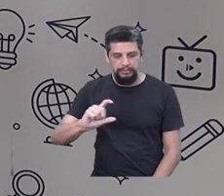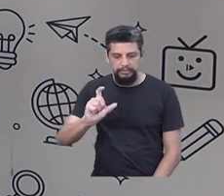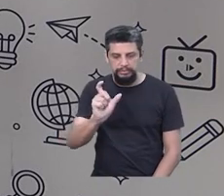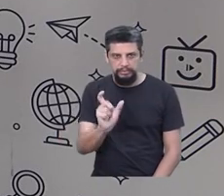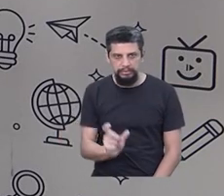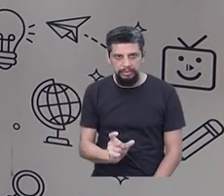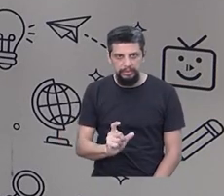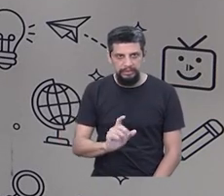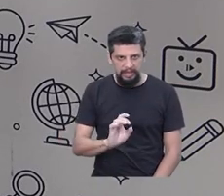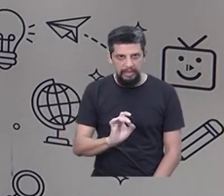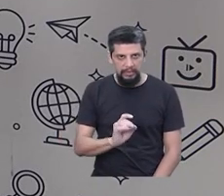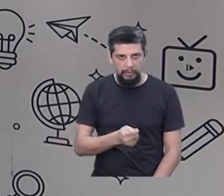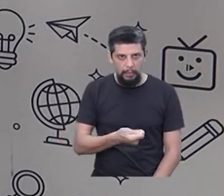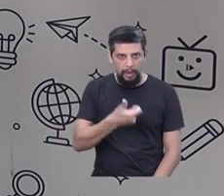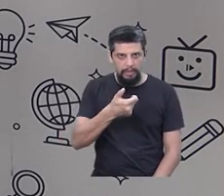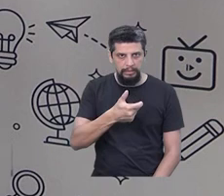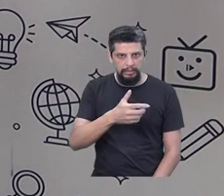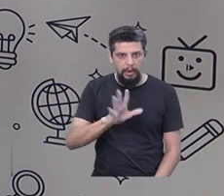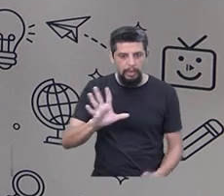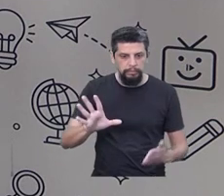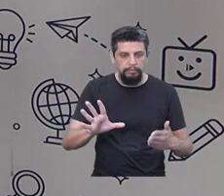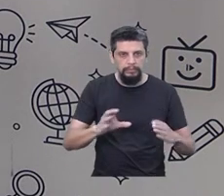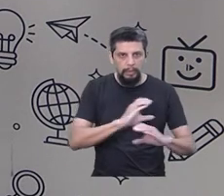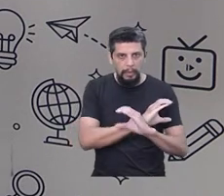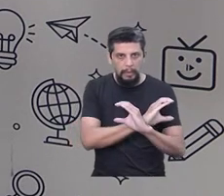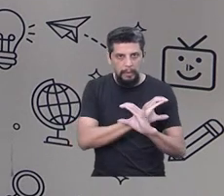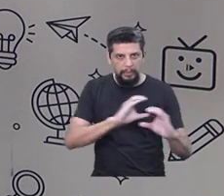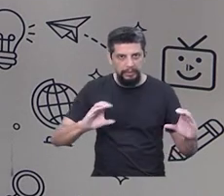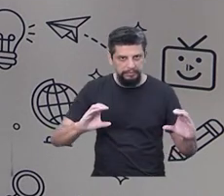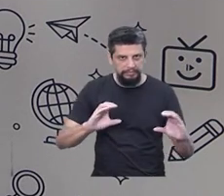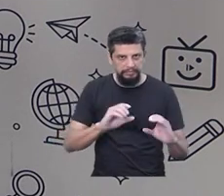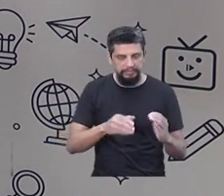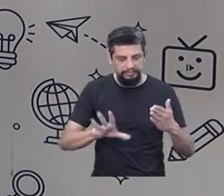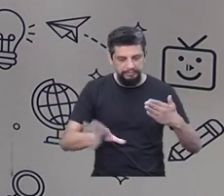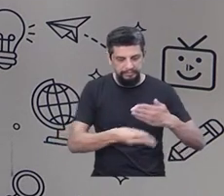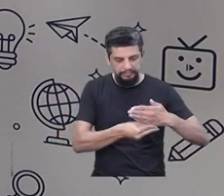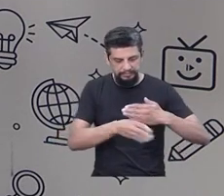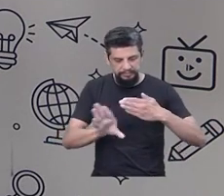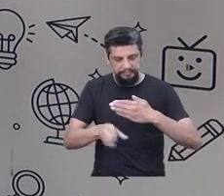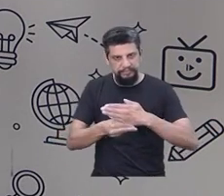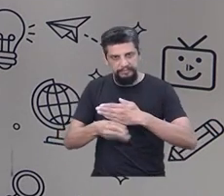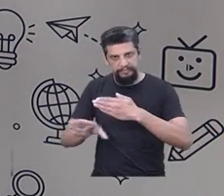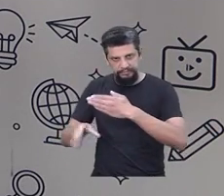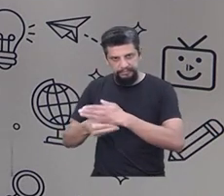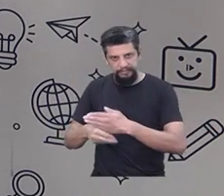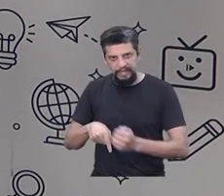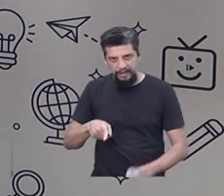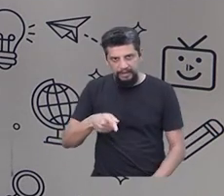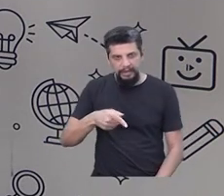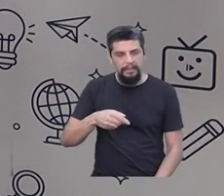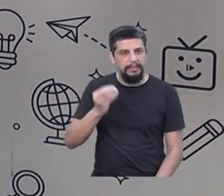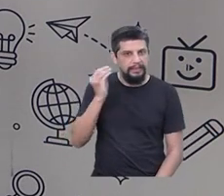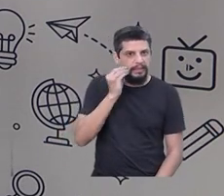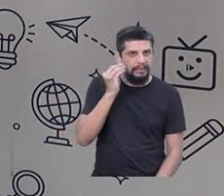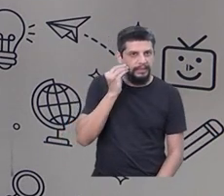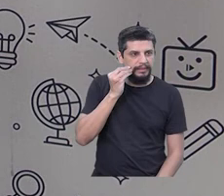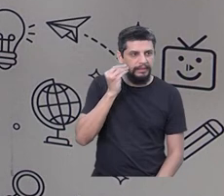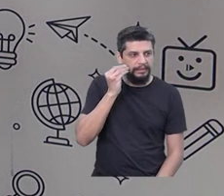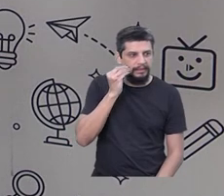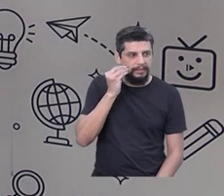completa. Não sei se hoje nós vamos conseguir vencer toda essa cruzadinha, mas vamos tentar, não é